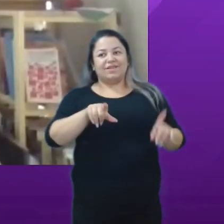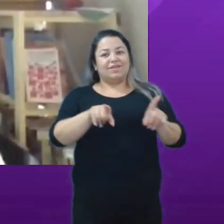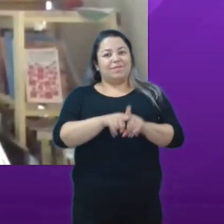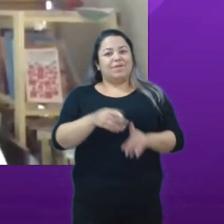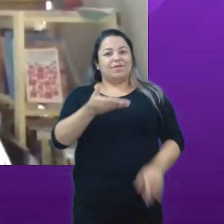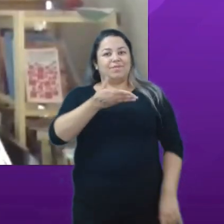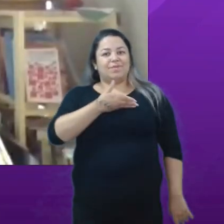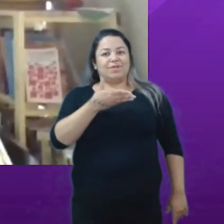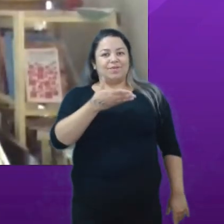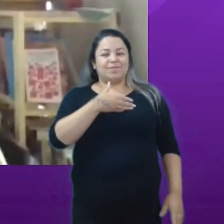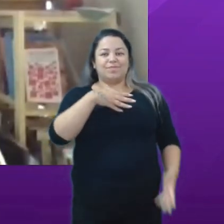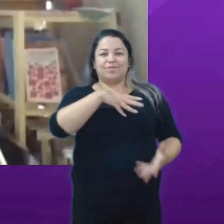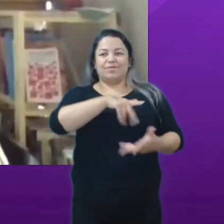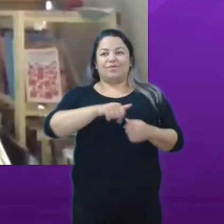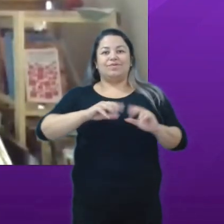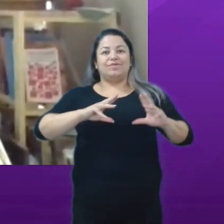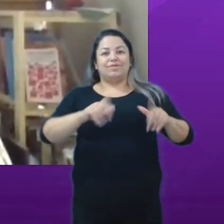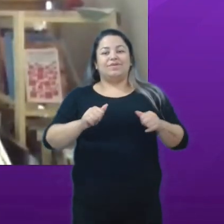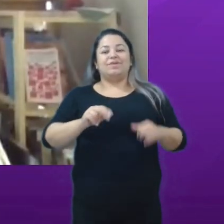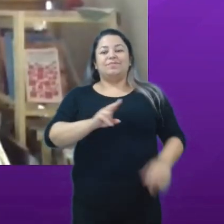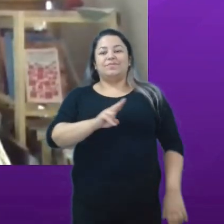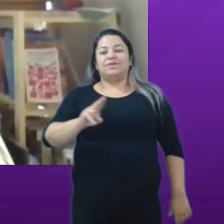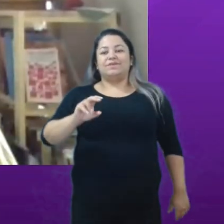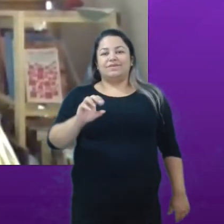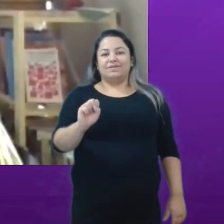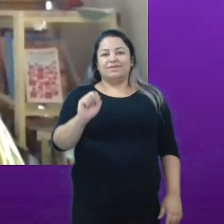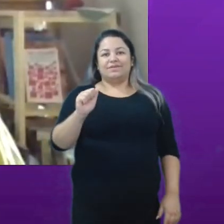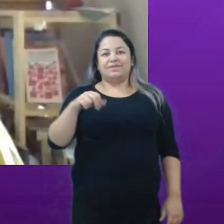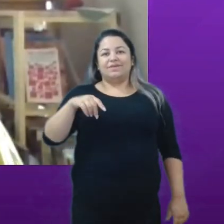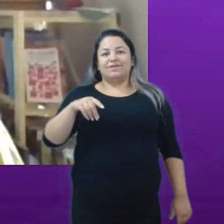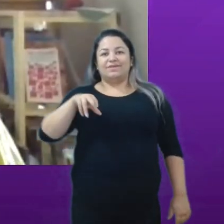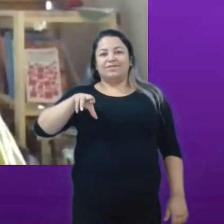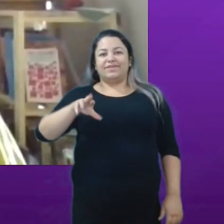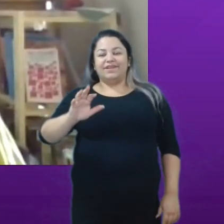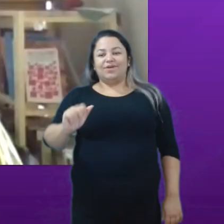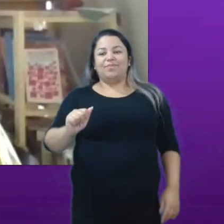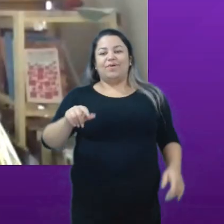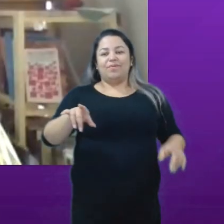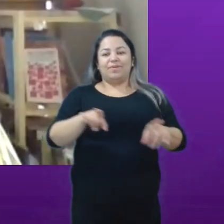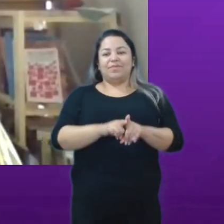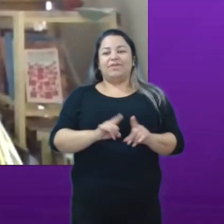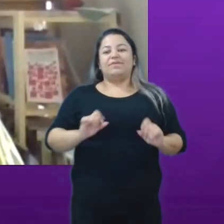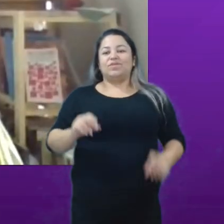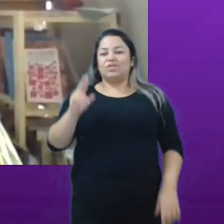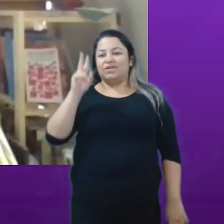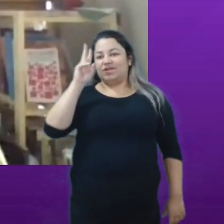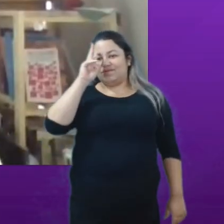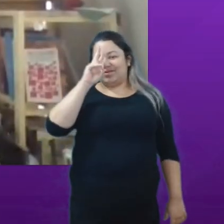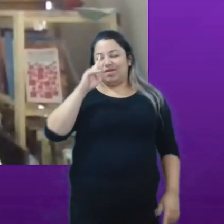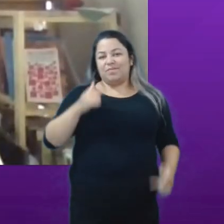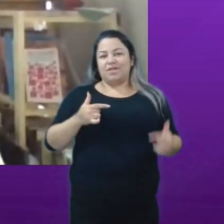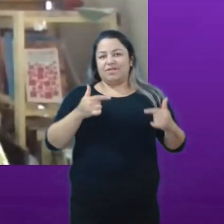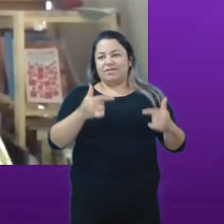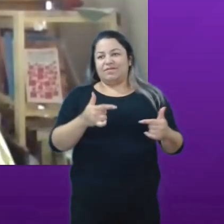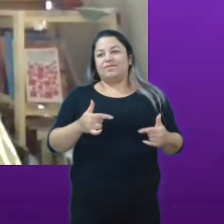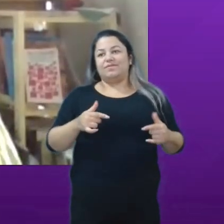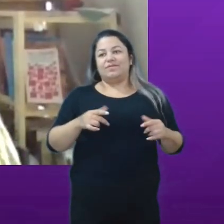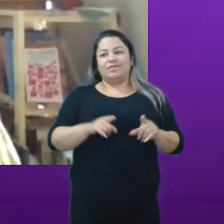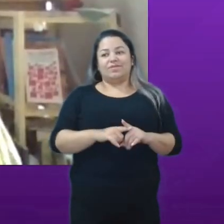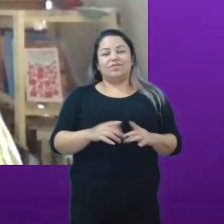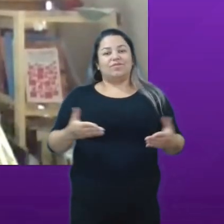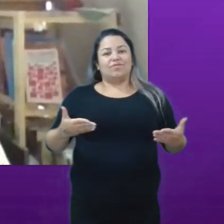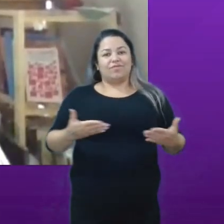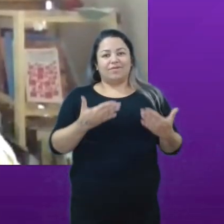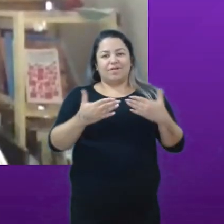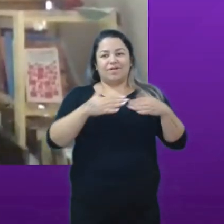inteiro. Eu me chamo Sandra Sena, sou historiadora, militante do Partido dos Trabalhadores, do Movimento Negro, militante feminista, e hoje vamos conversar com duas mulheres